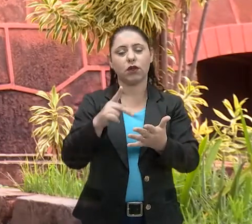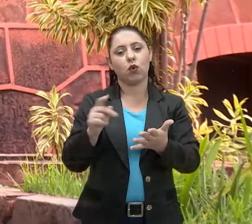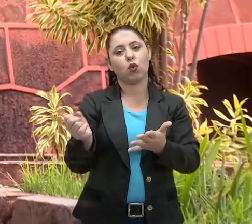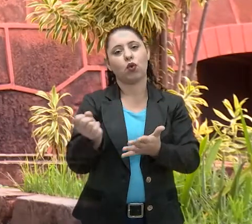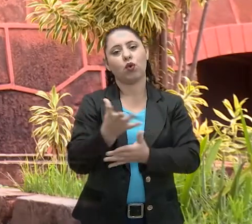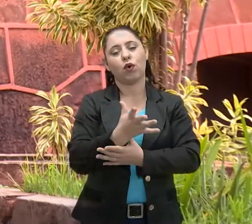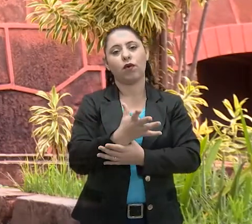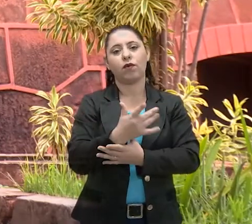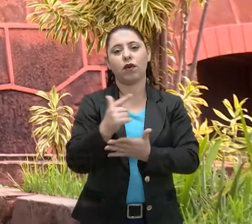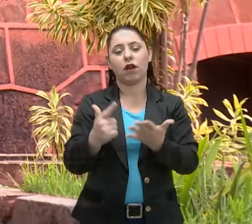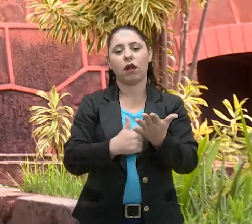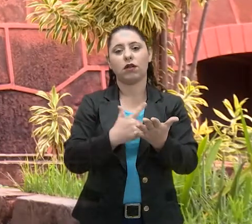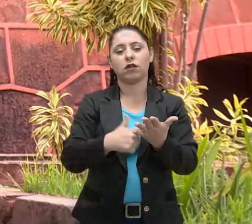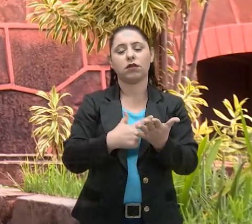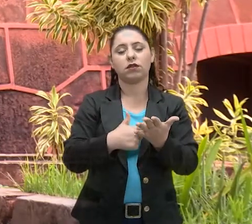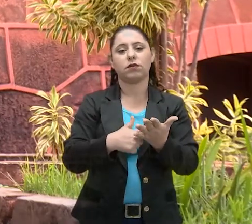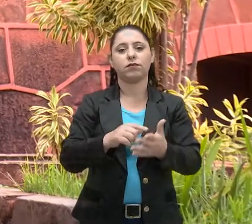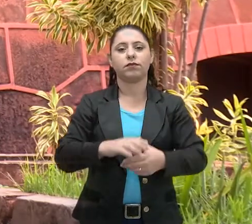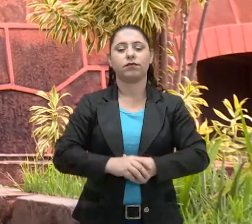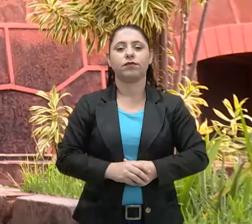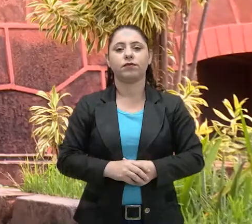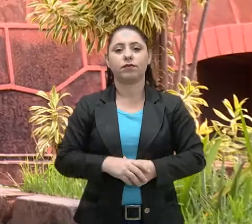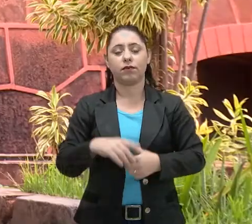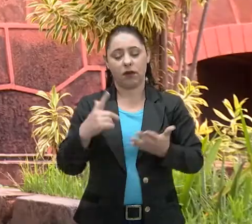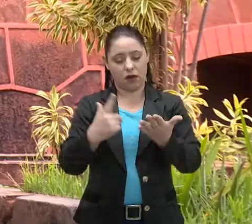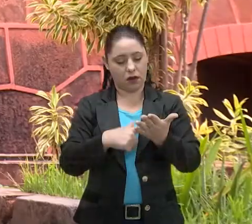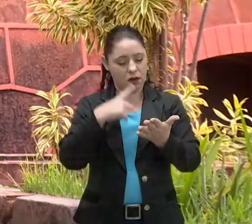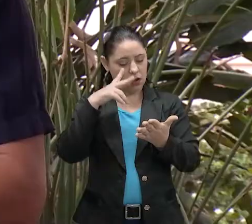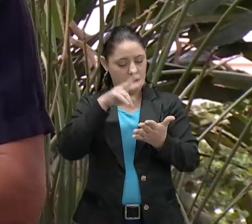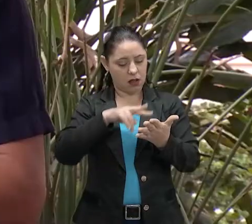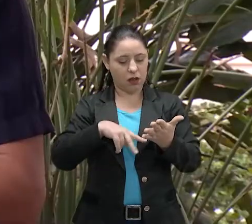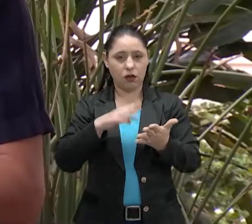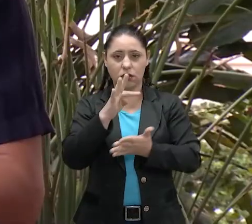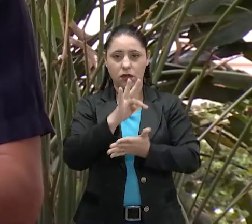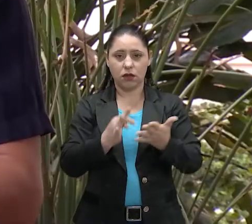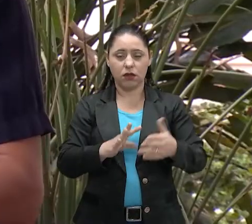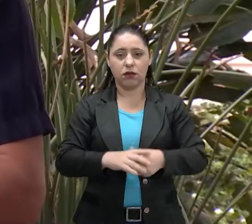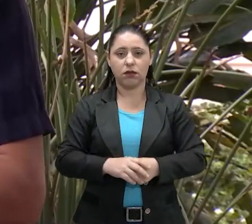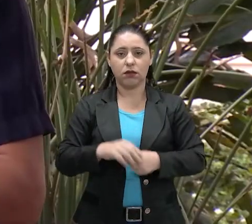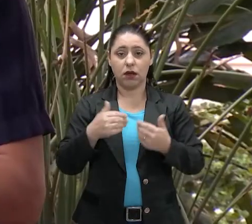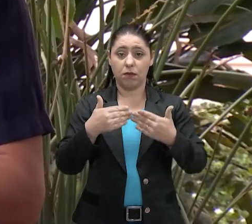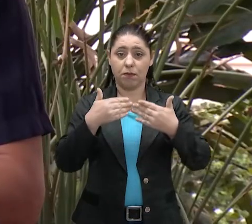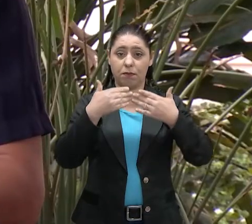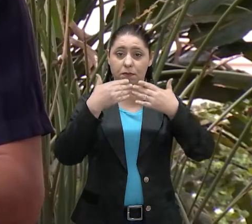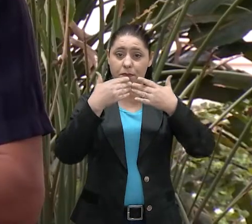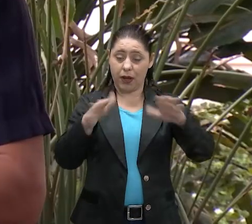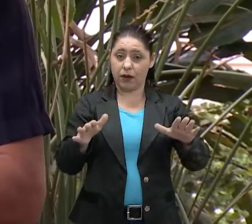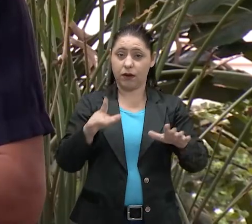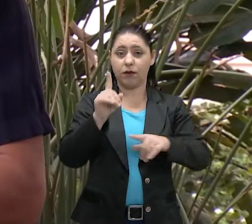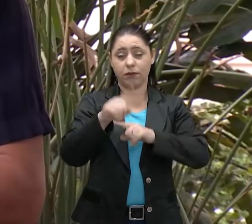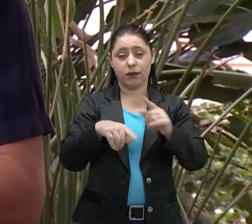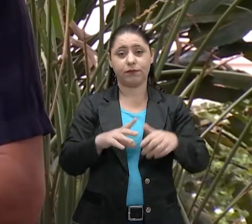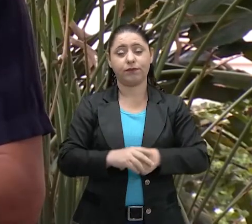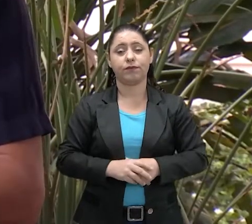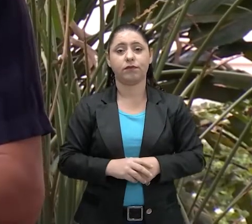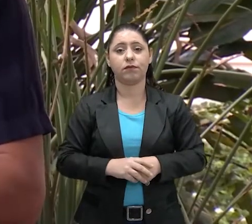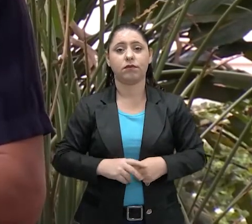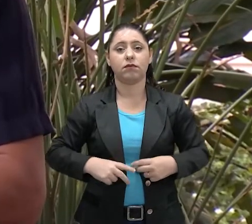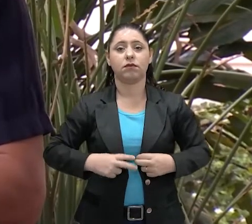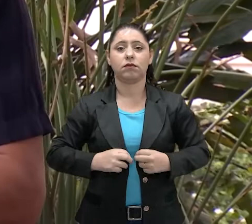do seu mais recente livro, Charlene Sheldon. Eu vou ler o primeiro texto, que é o texto que abre, né, o